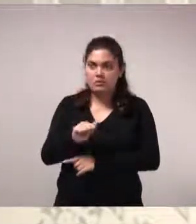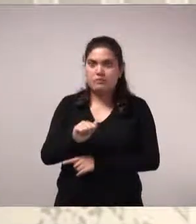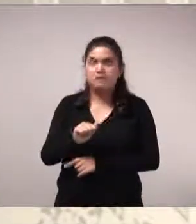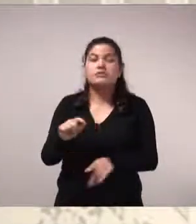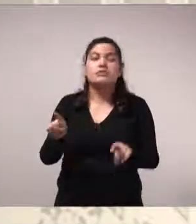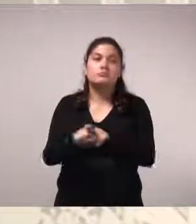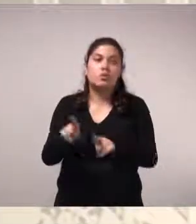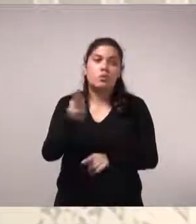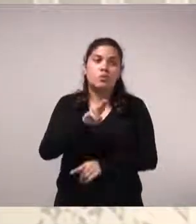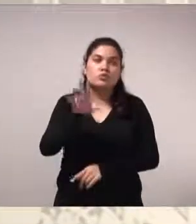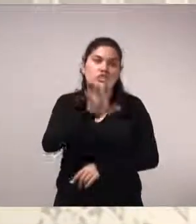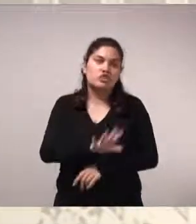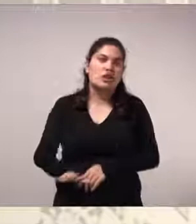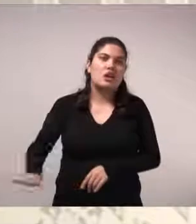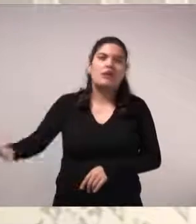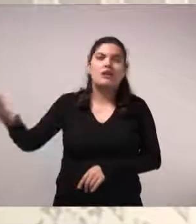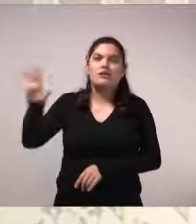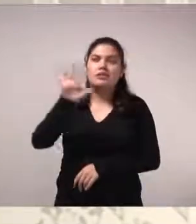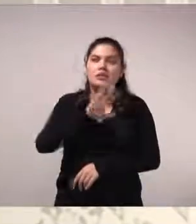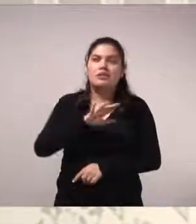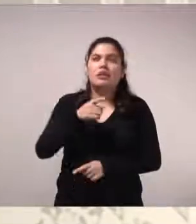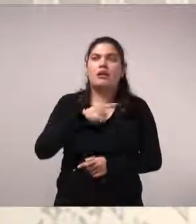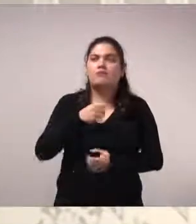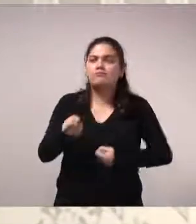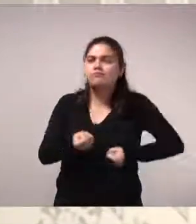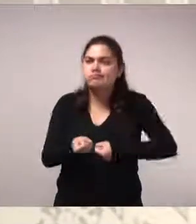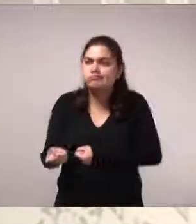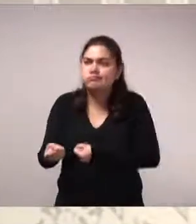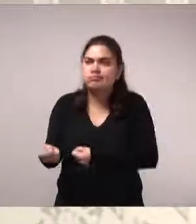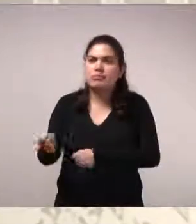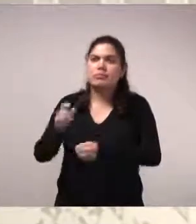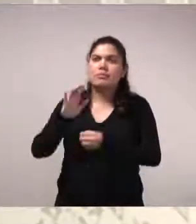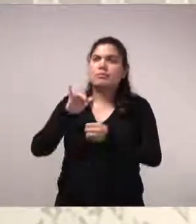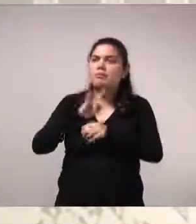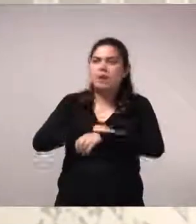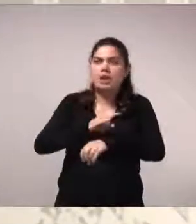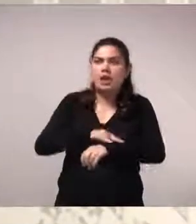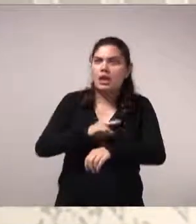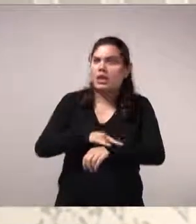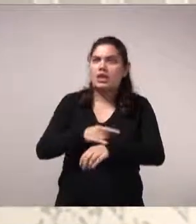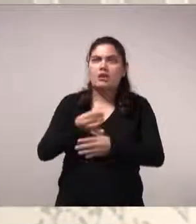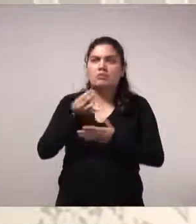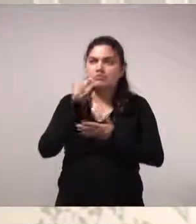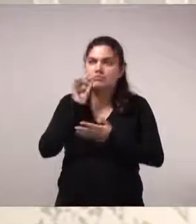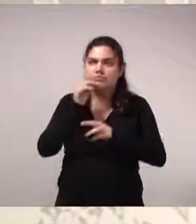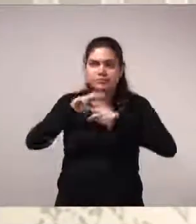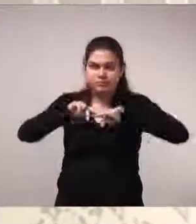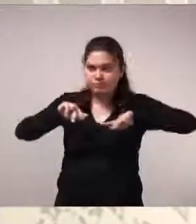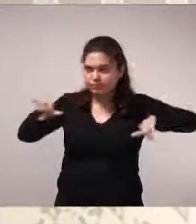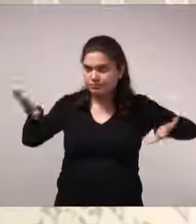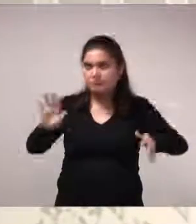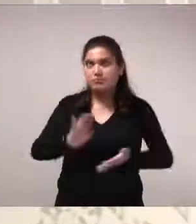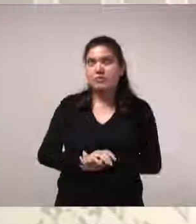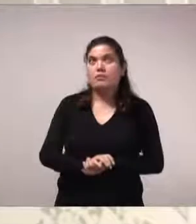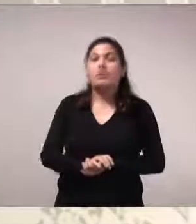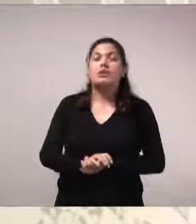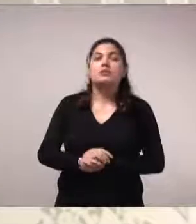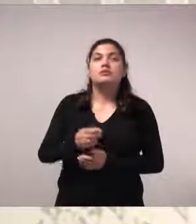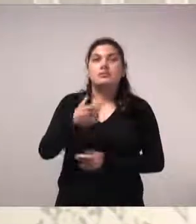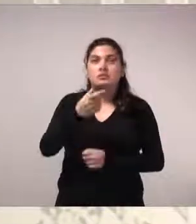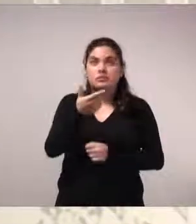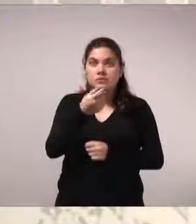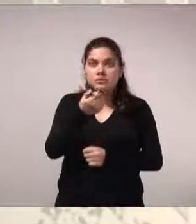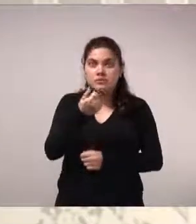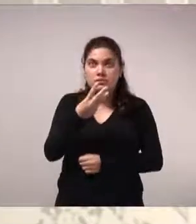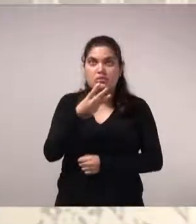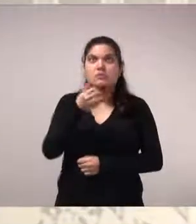geral do edifício, a parte de zeladoria, o uso dos banheiros e copas, etc. Em 2013, esse consumo era de